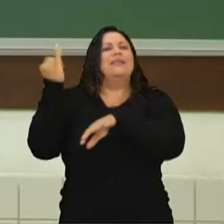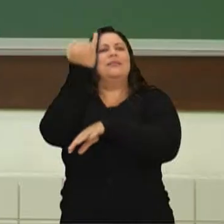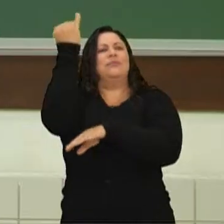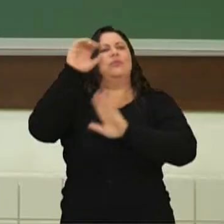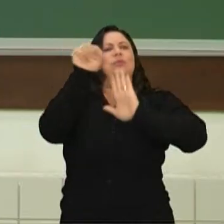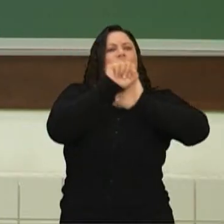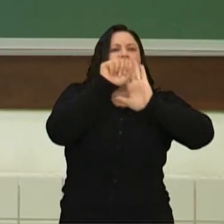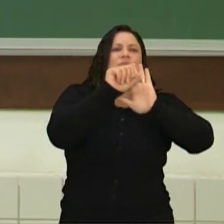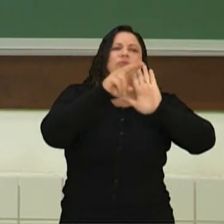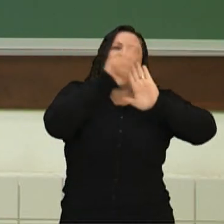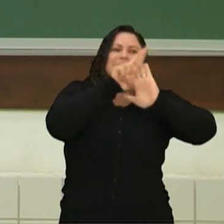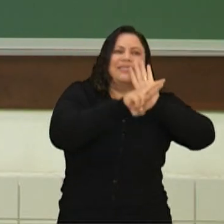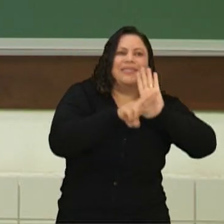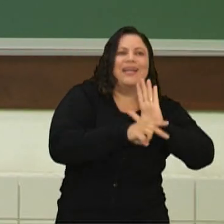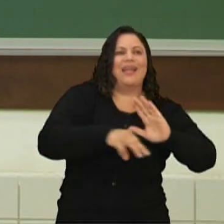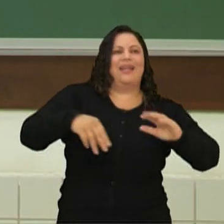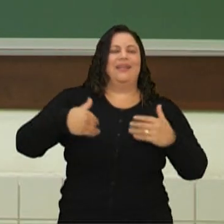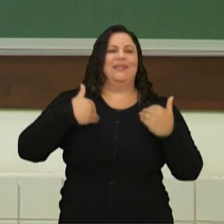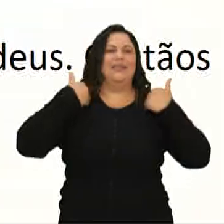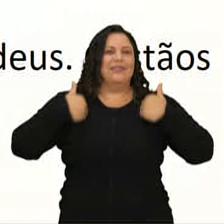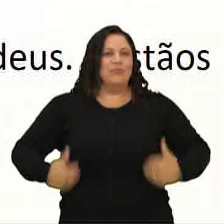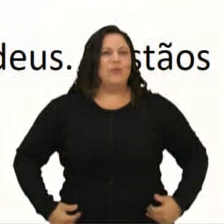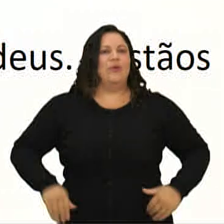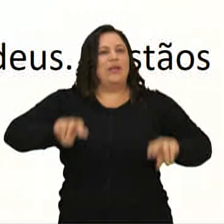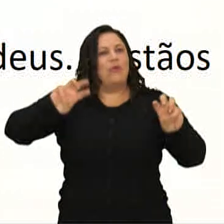vocês responder, em seguida voltamos com a aula.